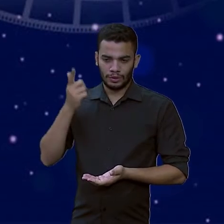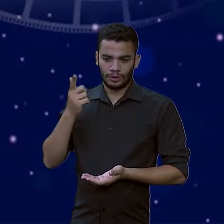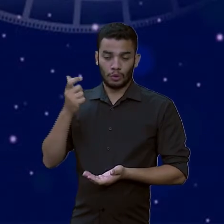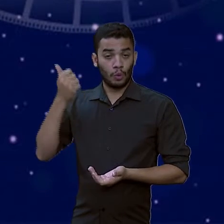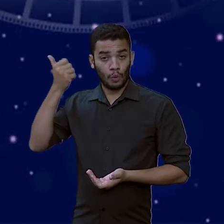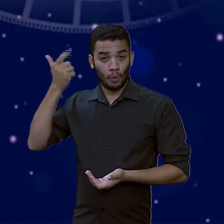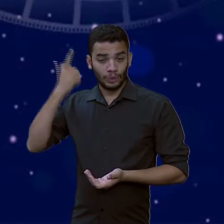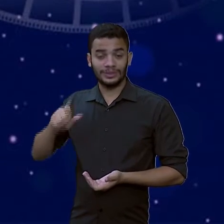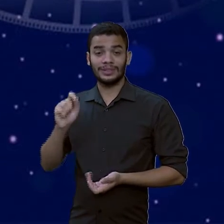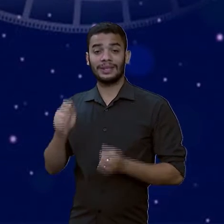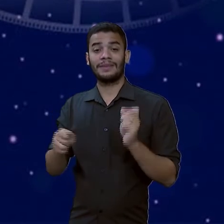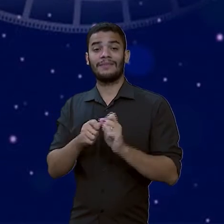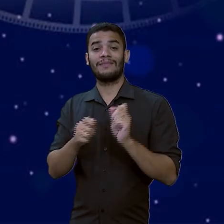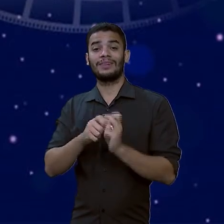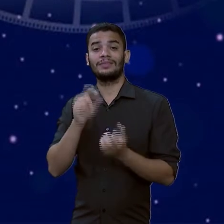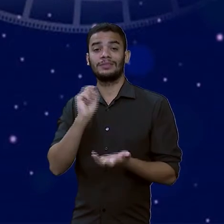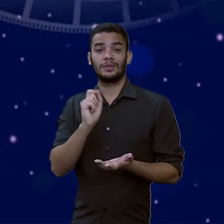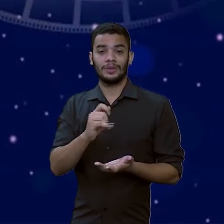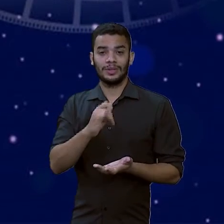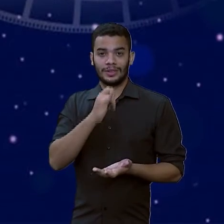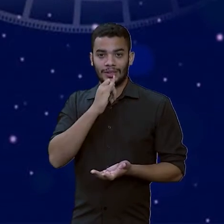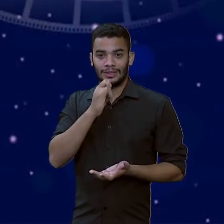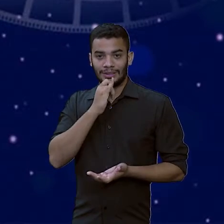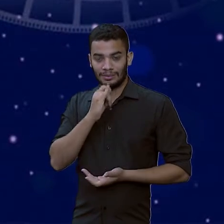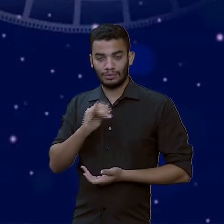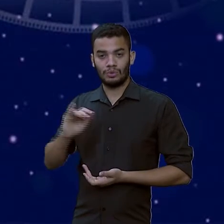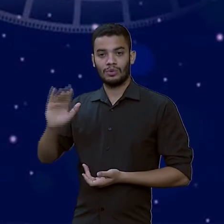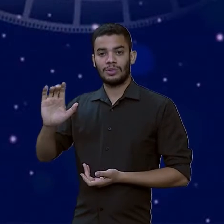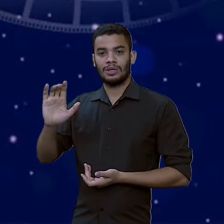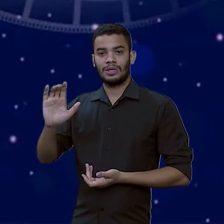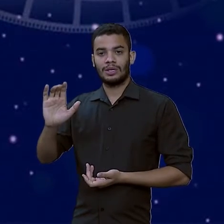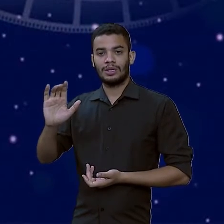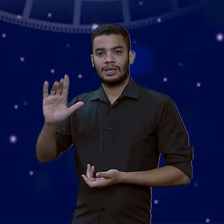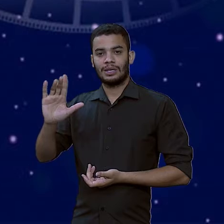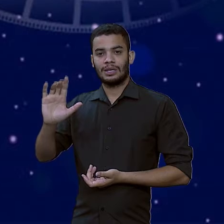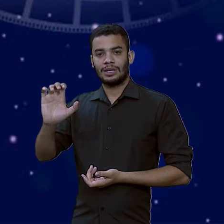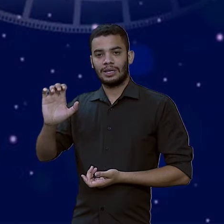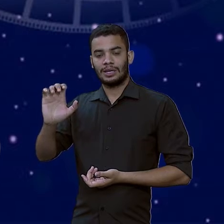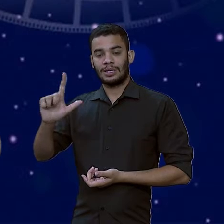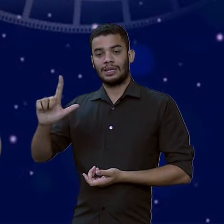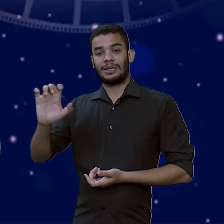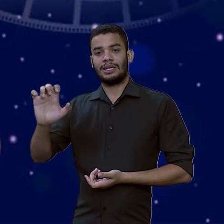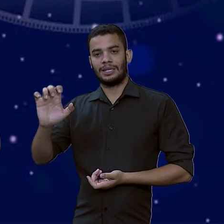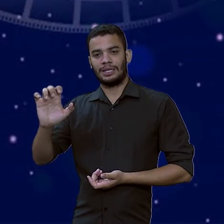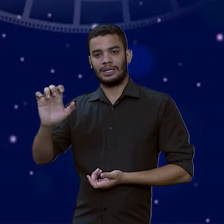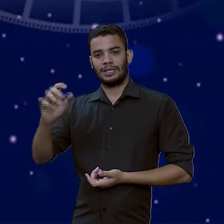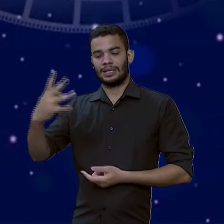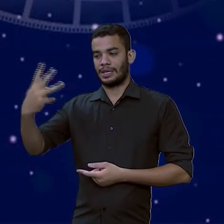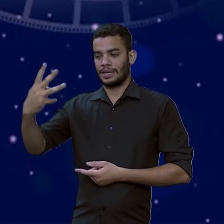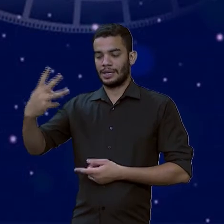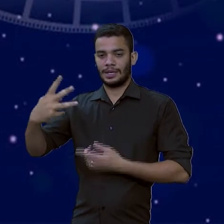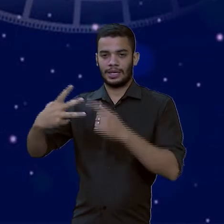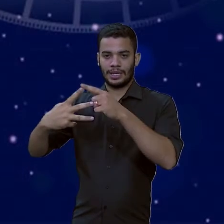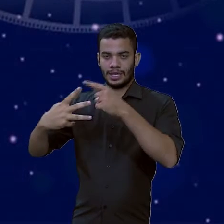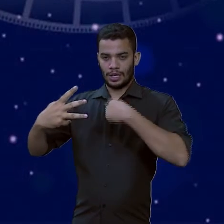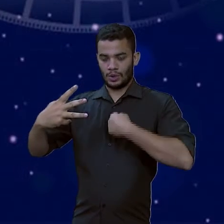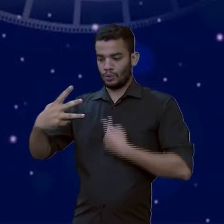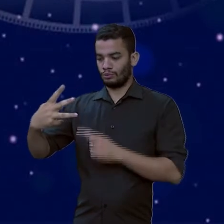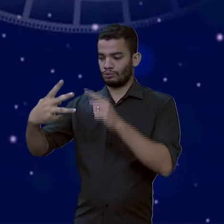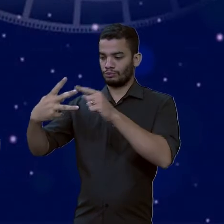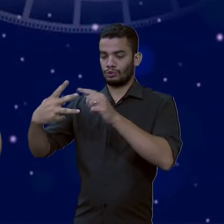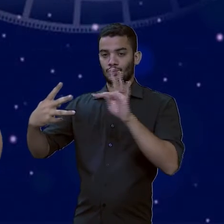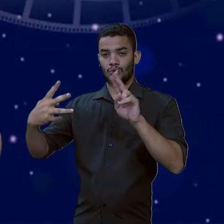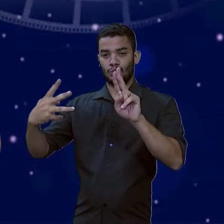indiretas, referindo sempre à terceira pessoa do singular. Quem é a terceira pessoa do singular, gente? Ele. E do